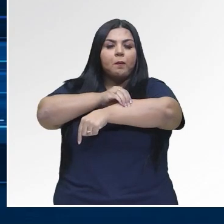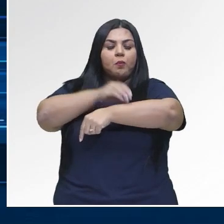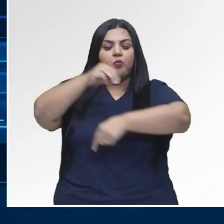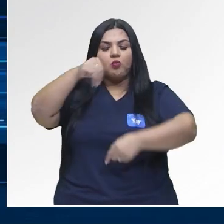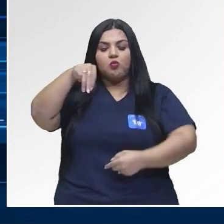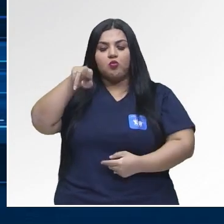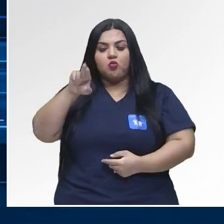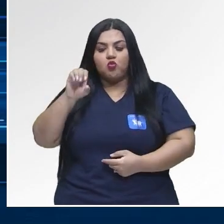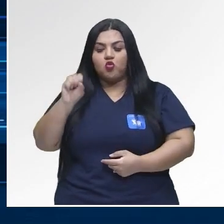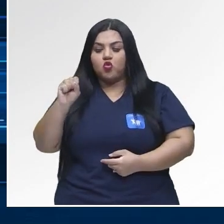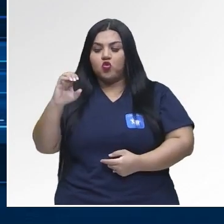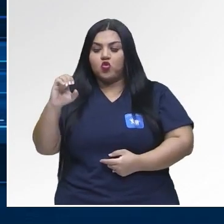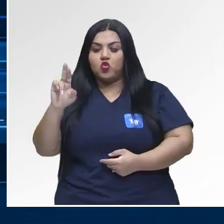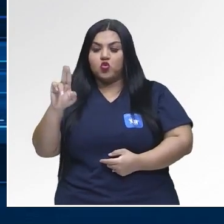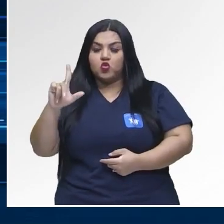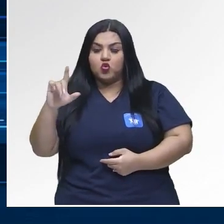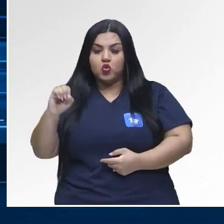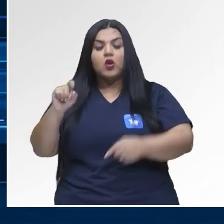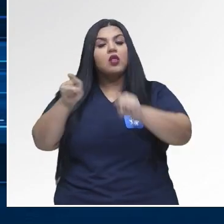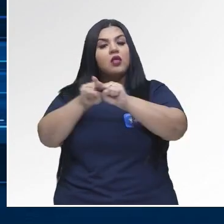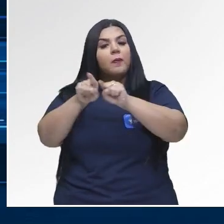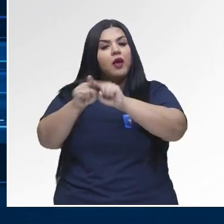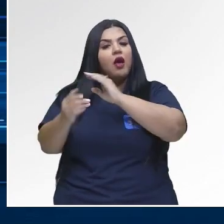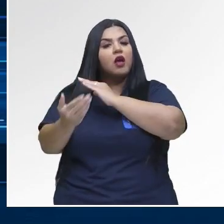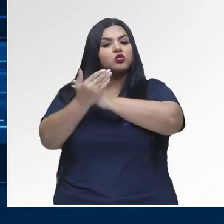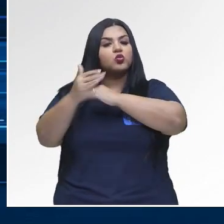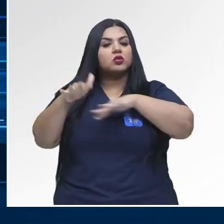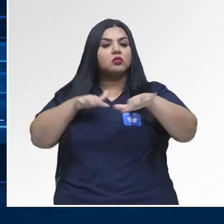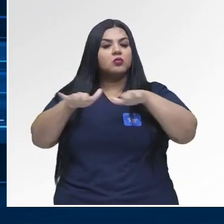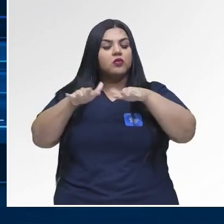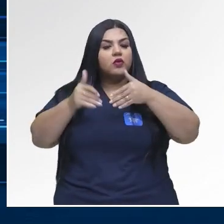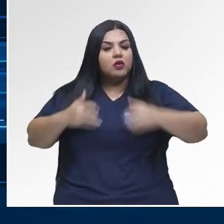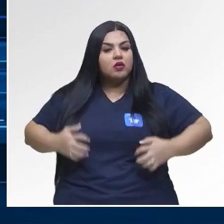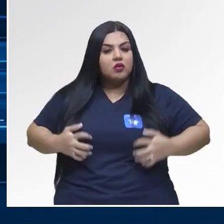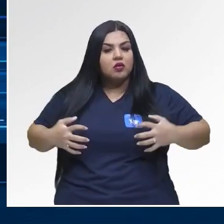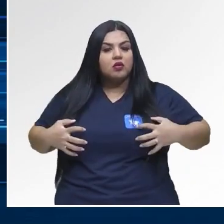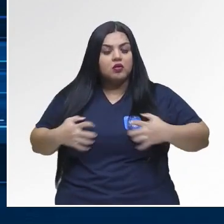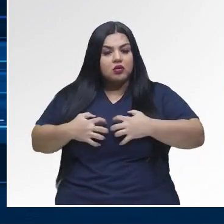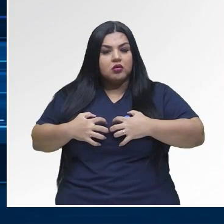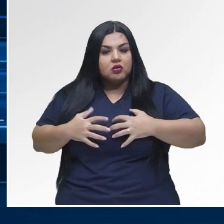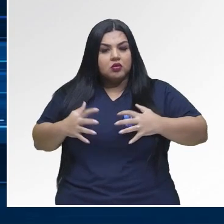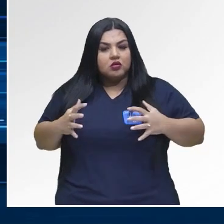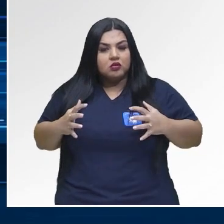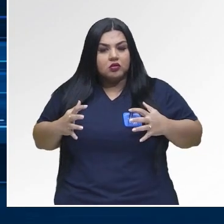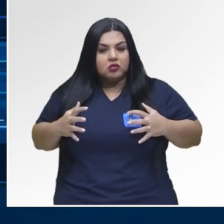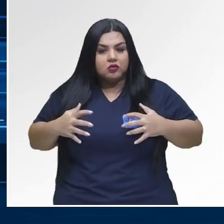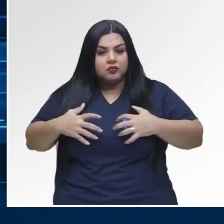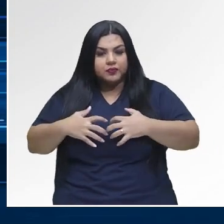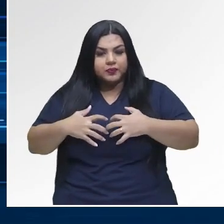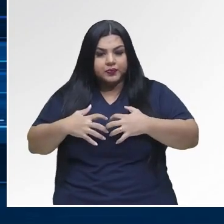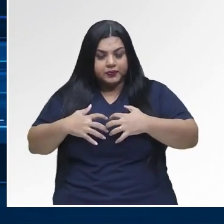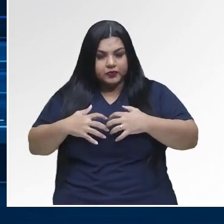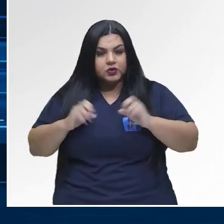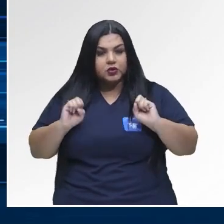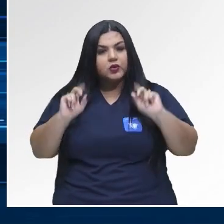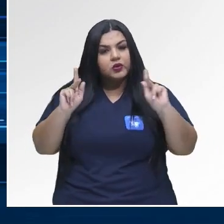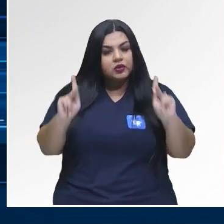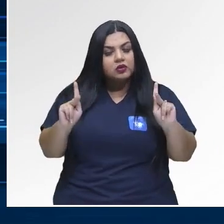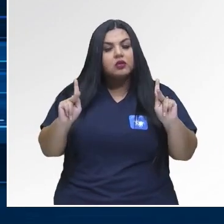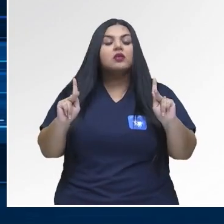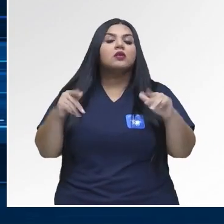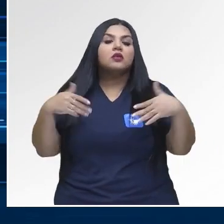Que também ajudam nessa movimentação e na abertura ali dos pulmões para a inspiração, tá bom?